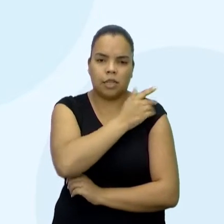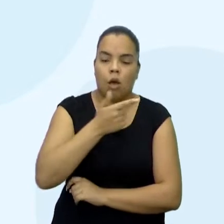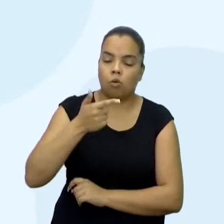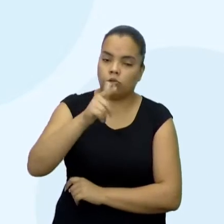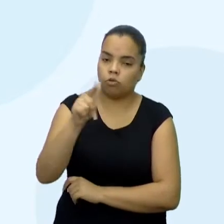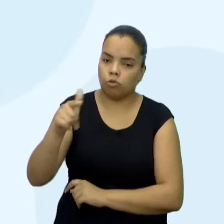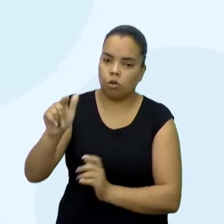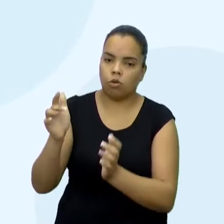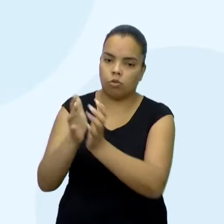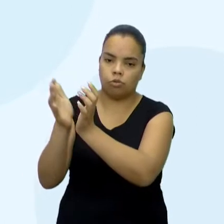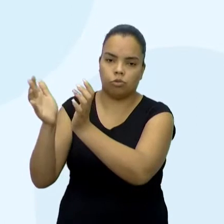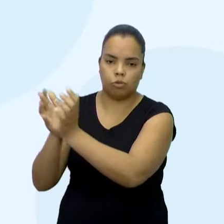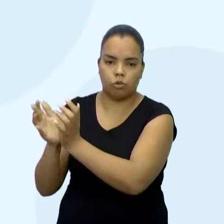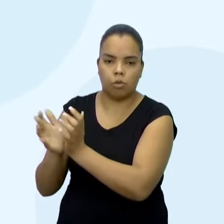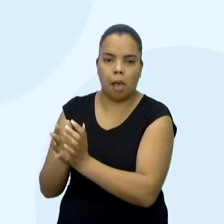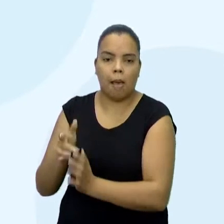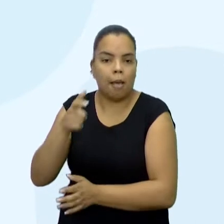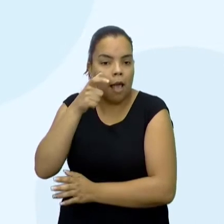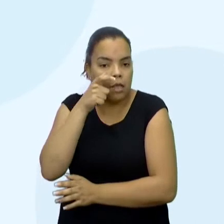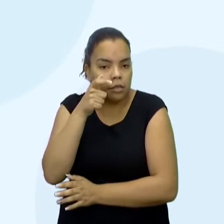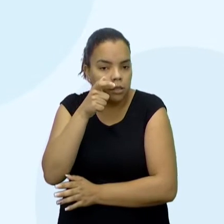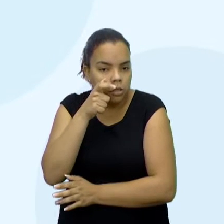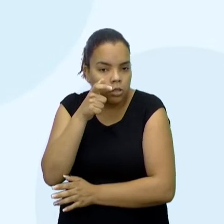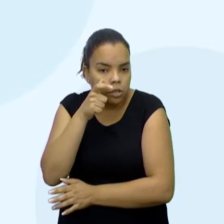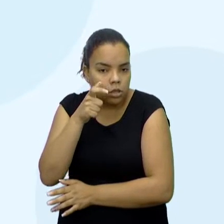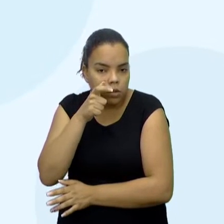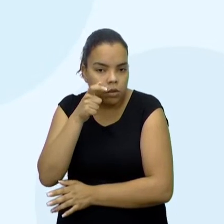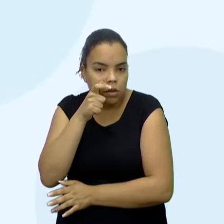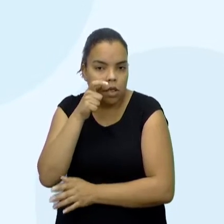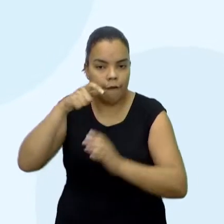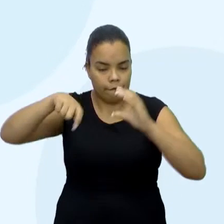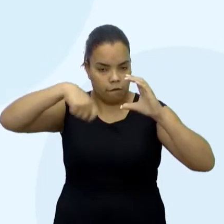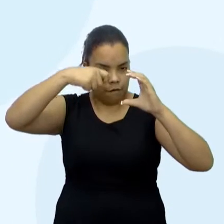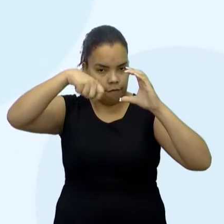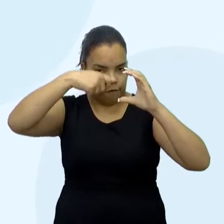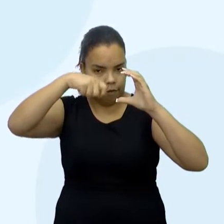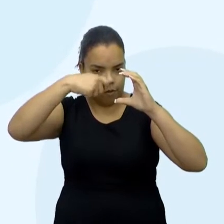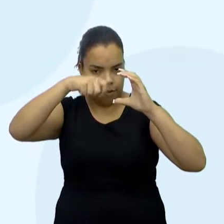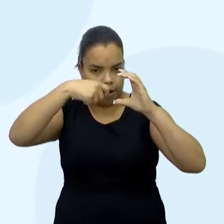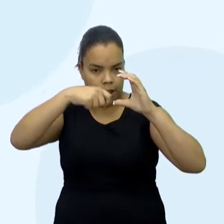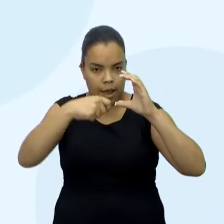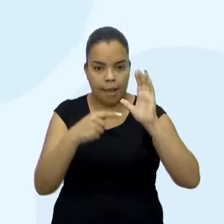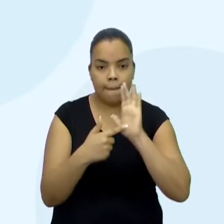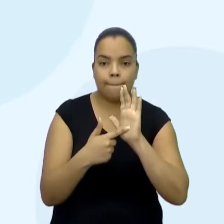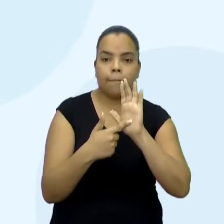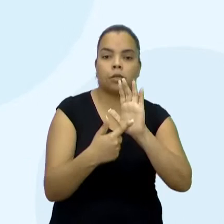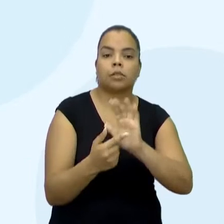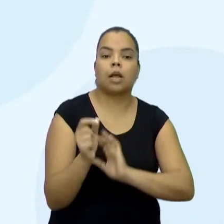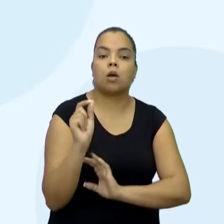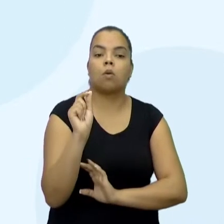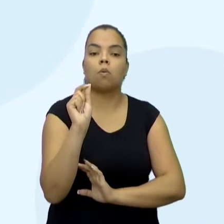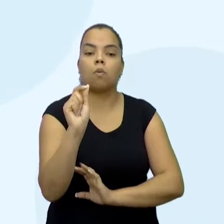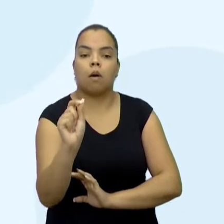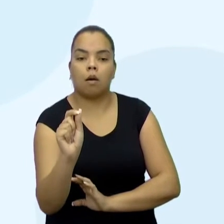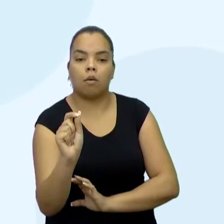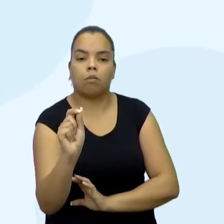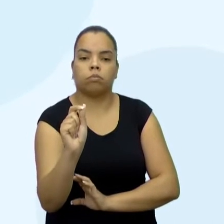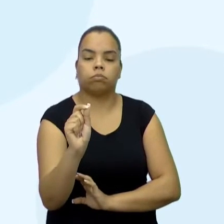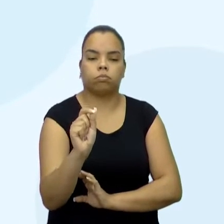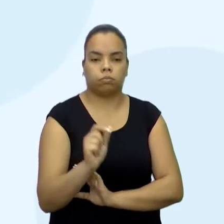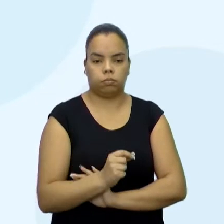outros grupos que estão assistindo deverão filmar e identificar qual o gesto e o que